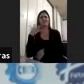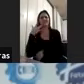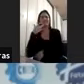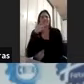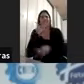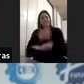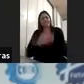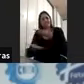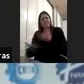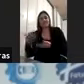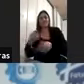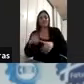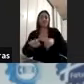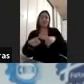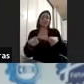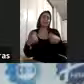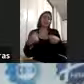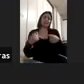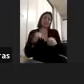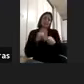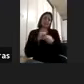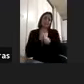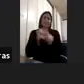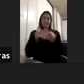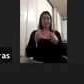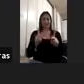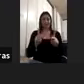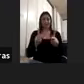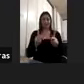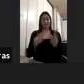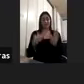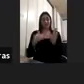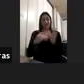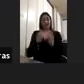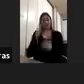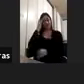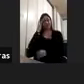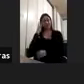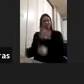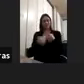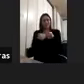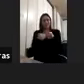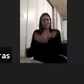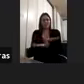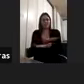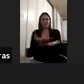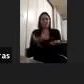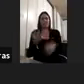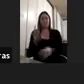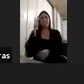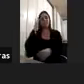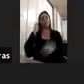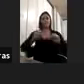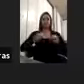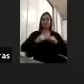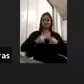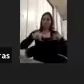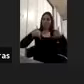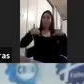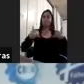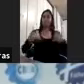mas a gente volta amanhã, tá bom? Amanhã. Um grande abraço. Amanhã, coragem, enfrente o frio e a